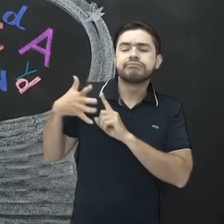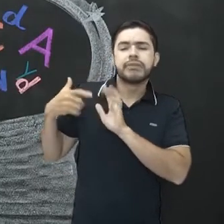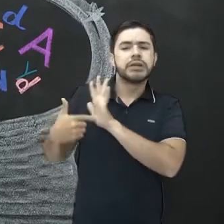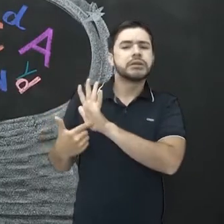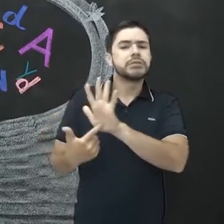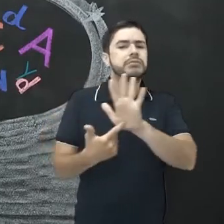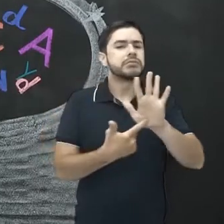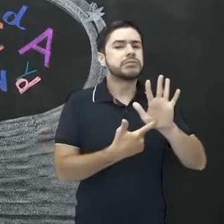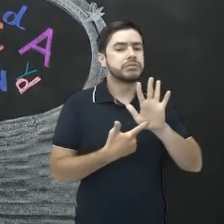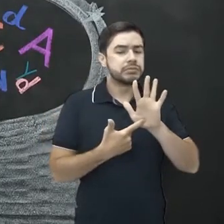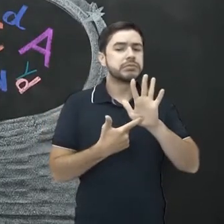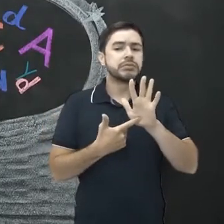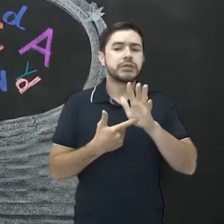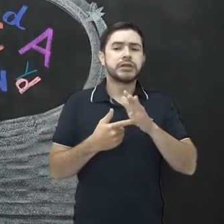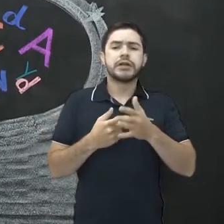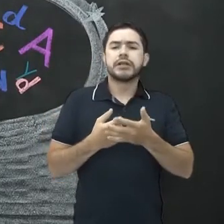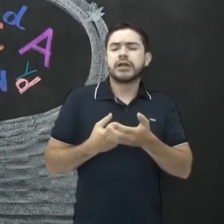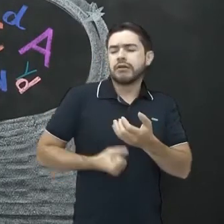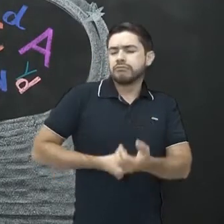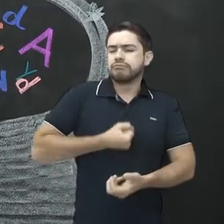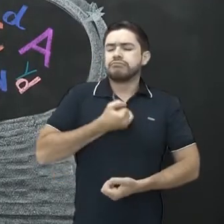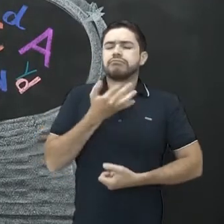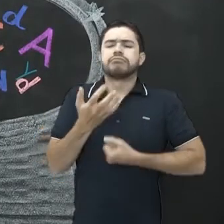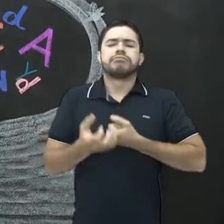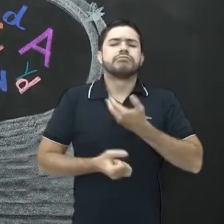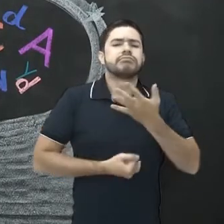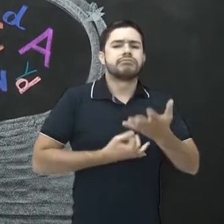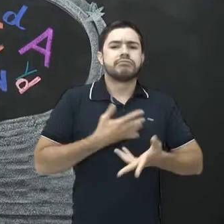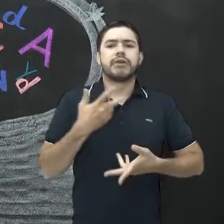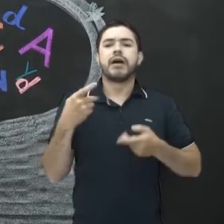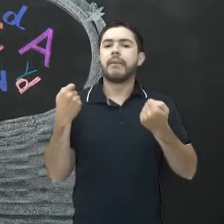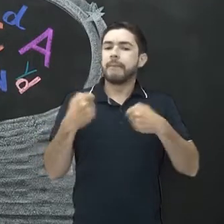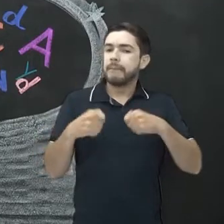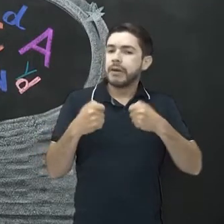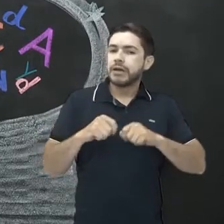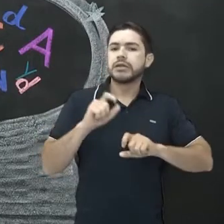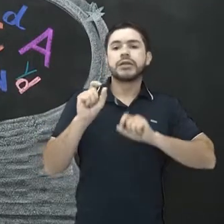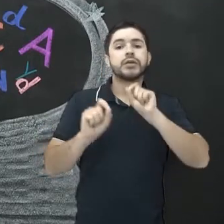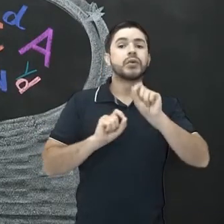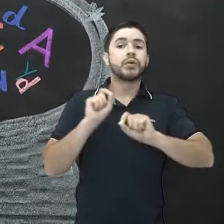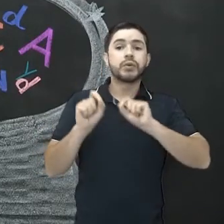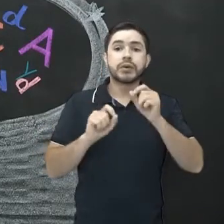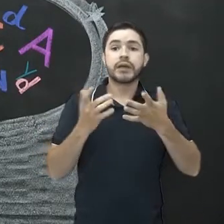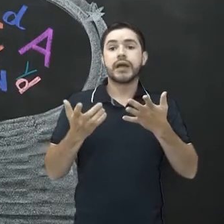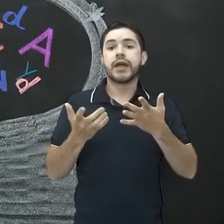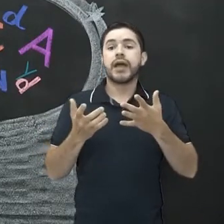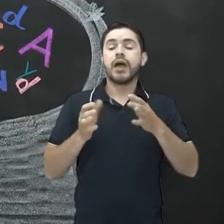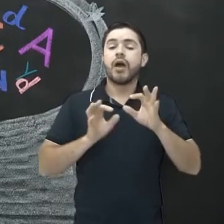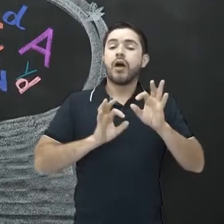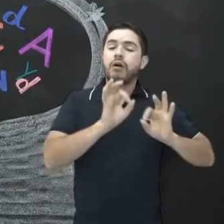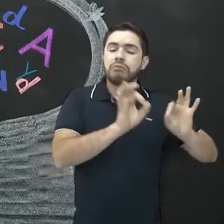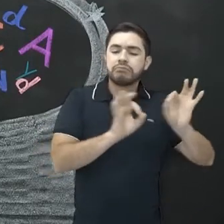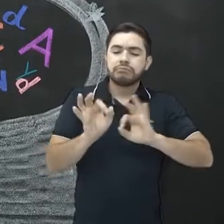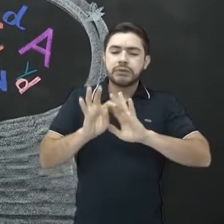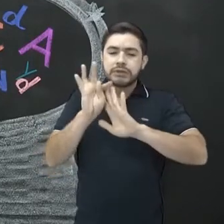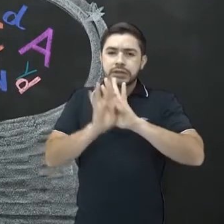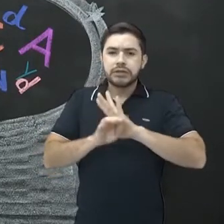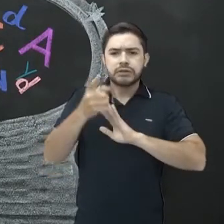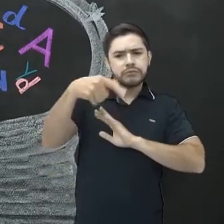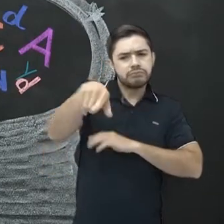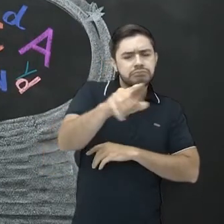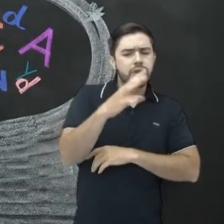de um trabalho, a recitação de um poema, você precisa seguir uma estrutura lógica, uma organização textual que faça sentido para quem